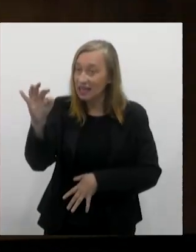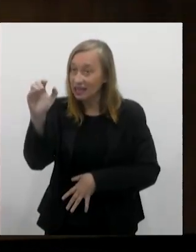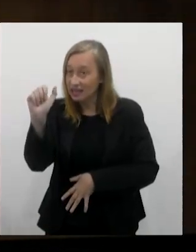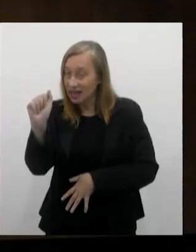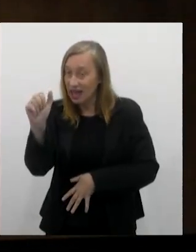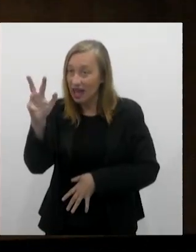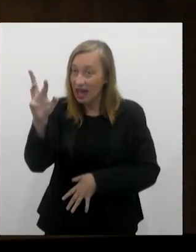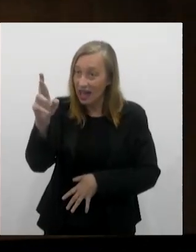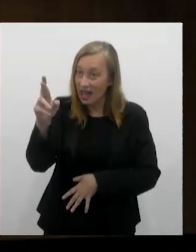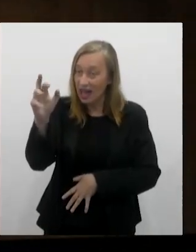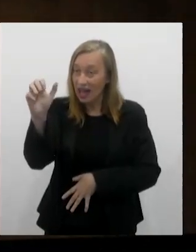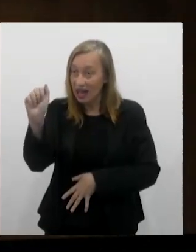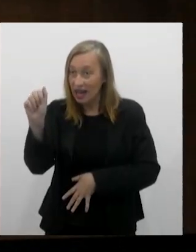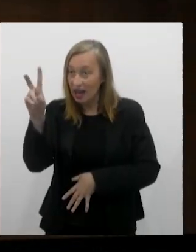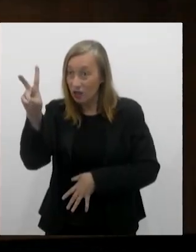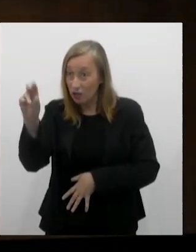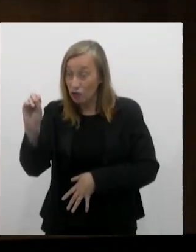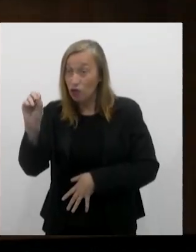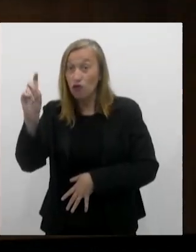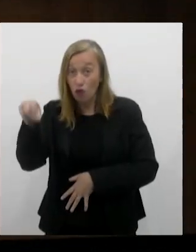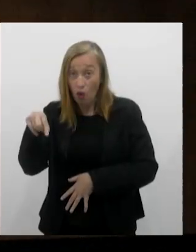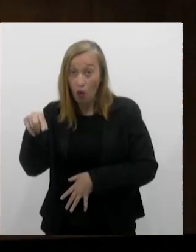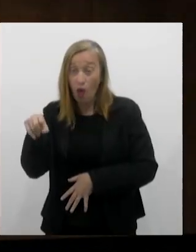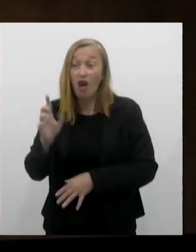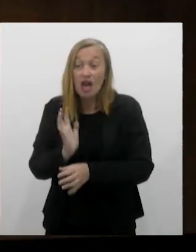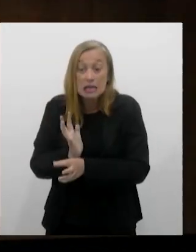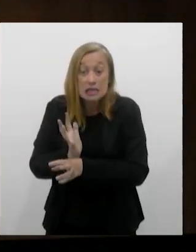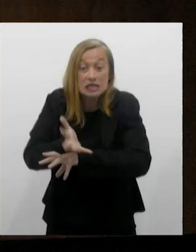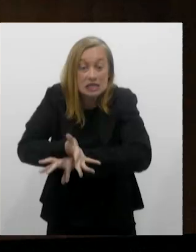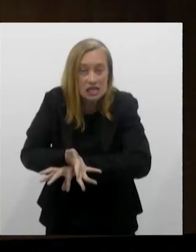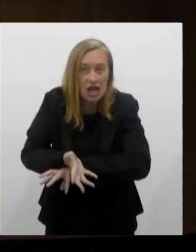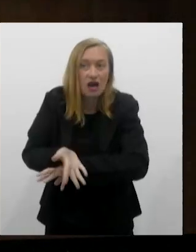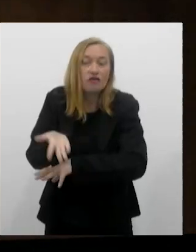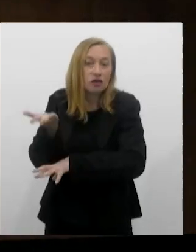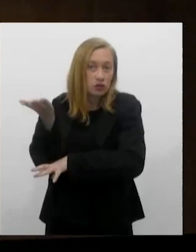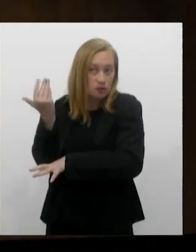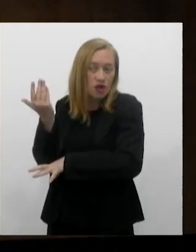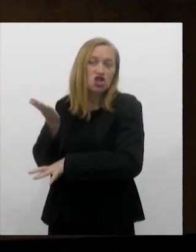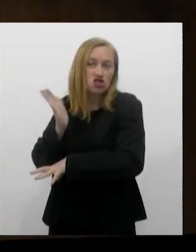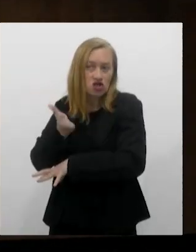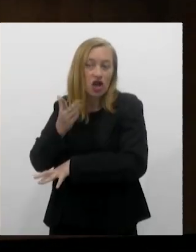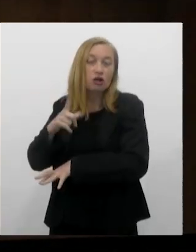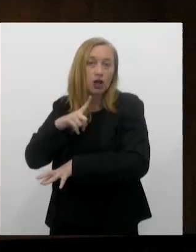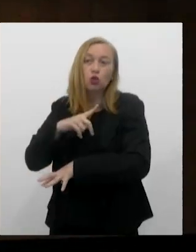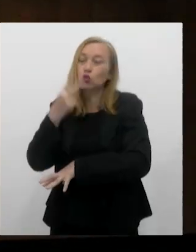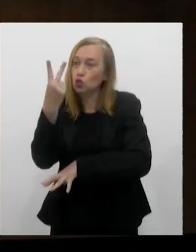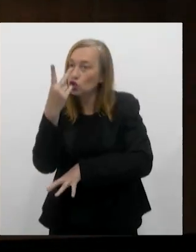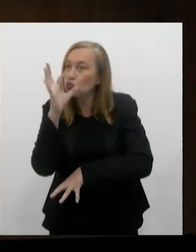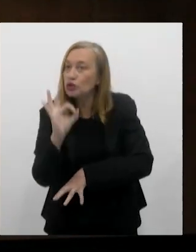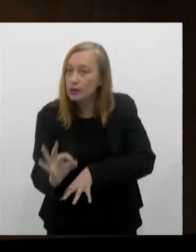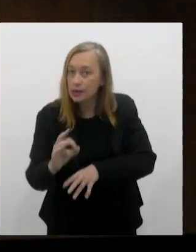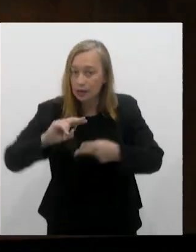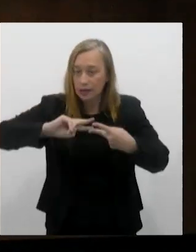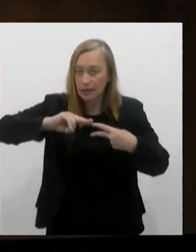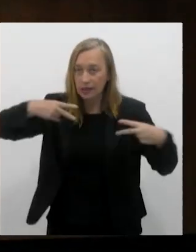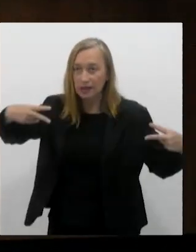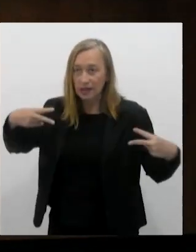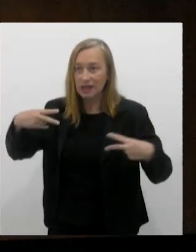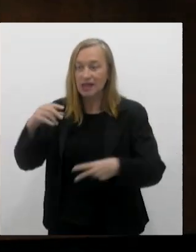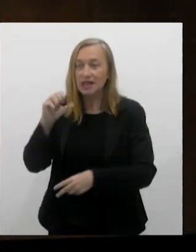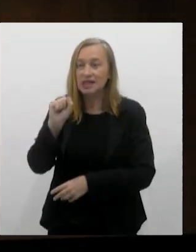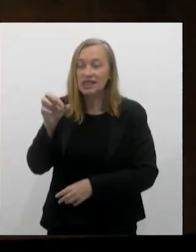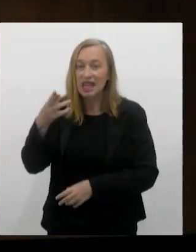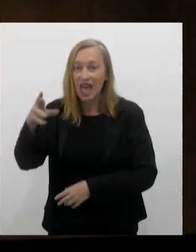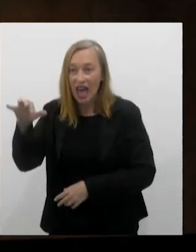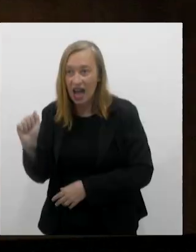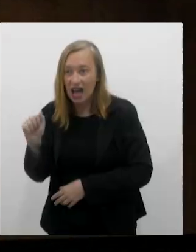entrou aqui como escravizada, eu tenho ainda 2% do DNA na Serra Leoa.